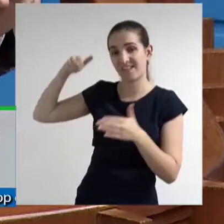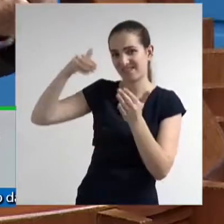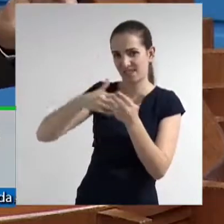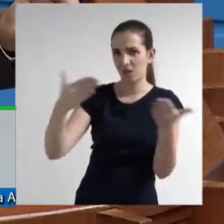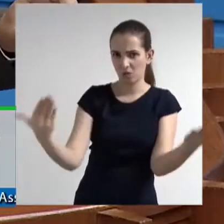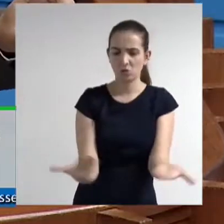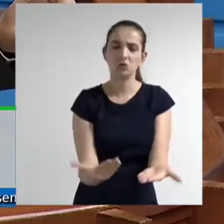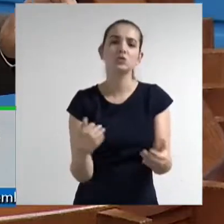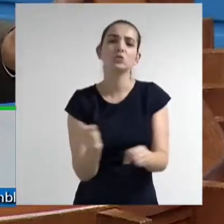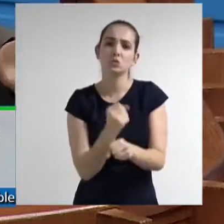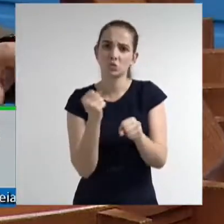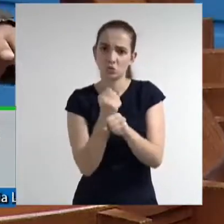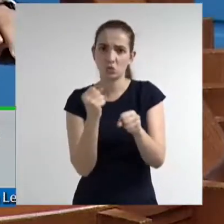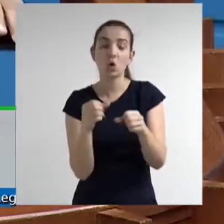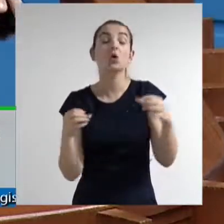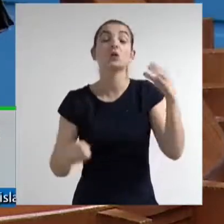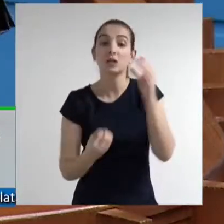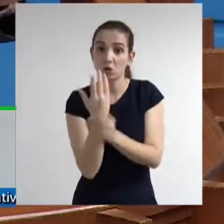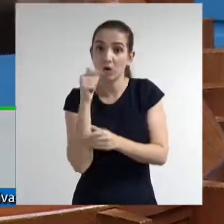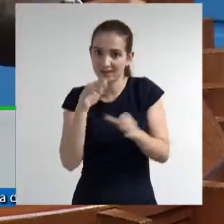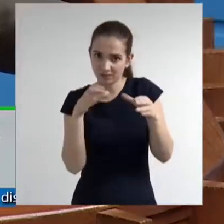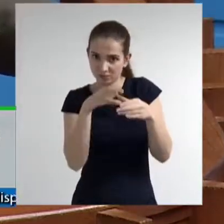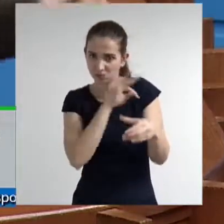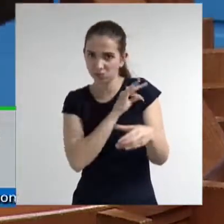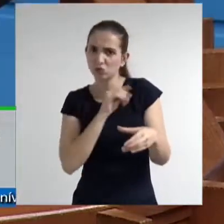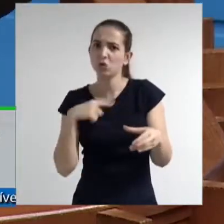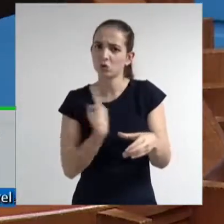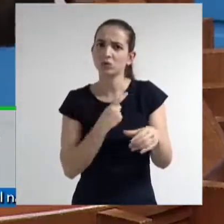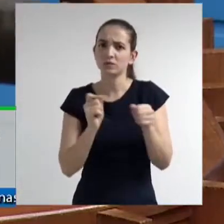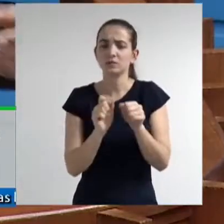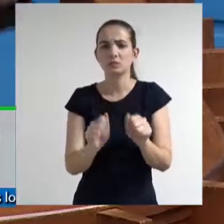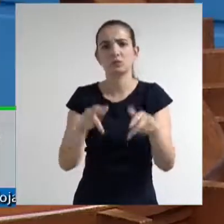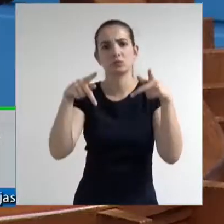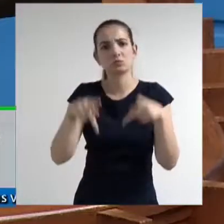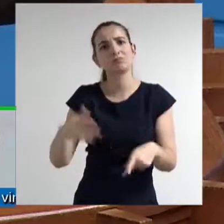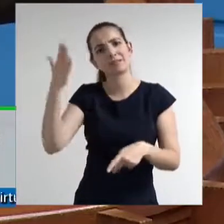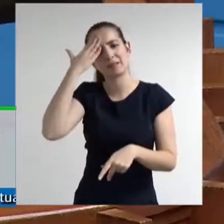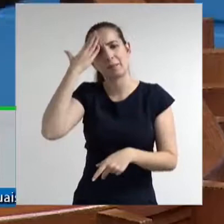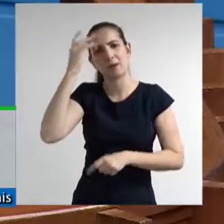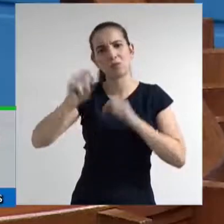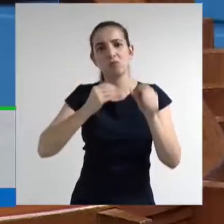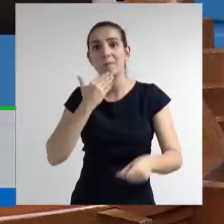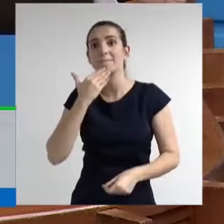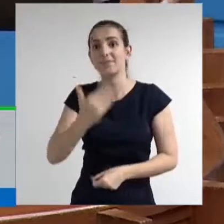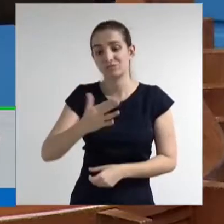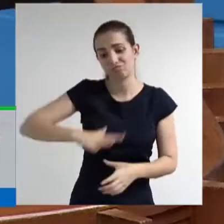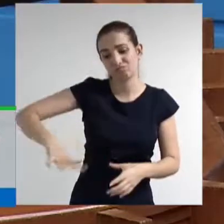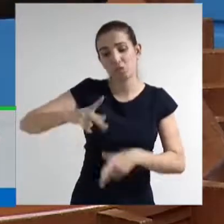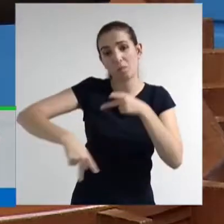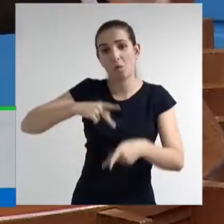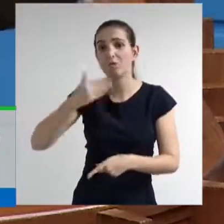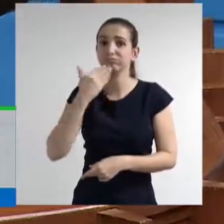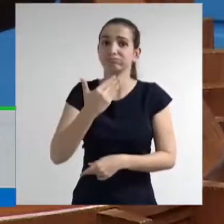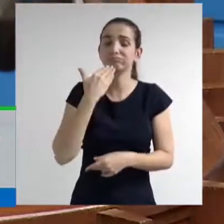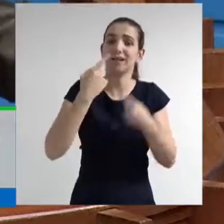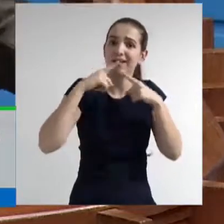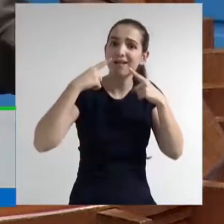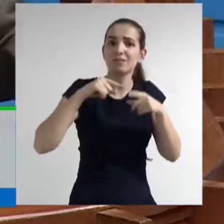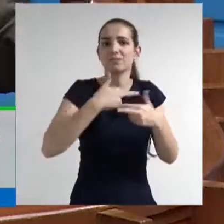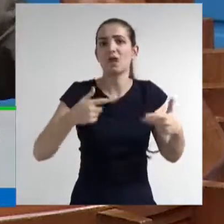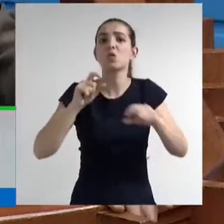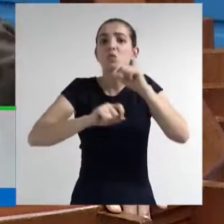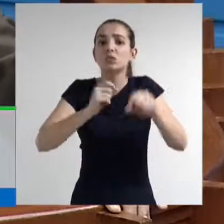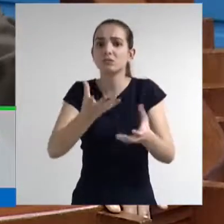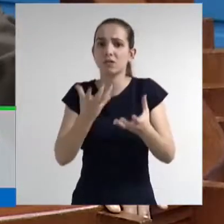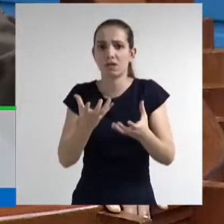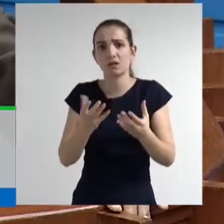constituída essa comissão, nós fizemos audiências públicas, sabemos do pleito e do reclame das pessoas daquela região, o que elas querem para